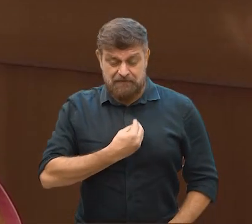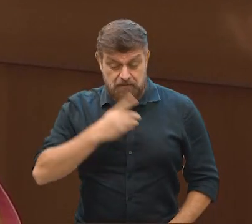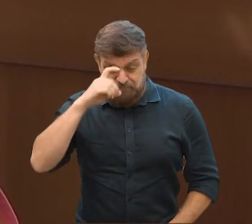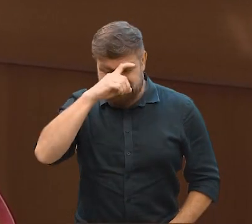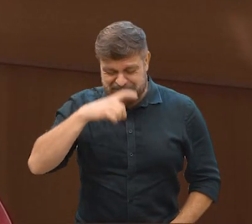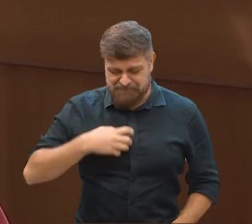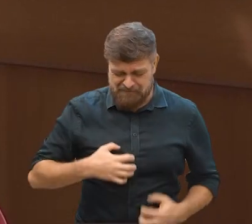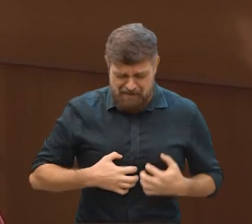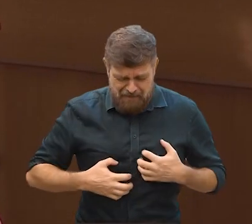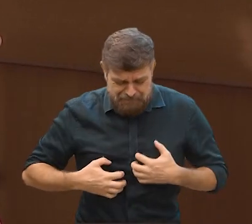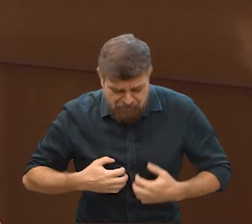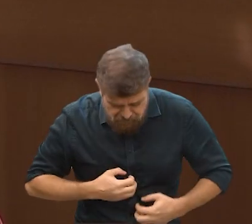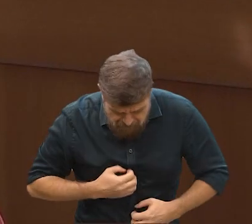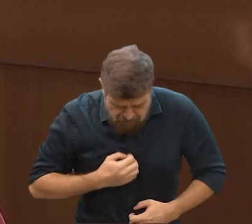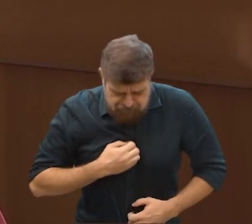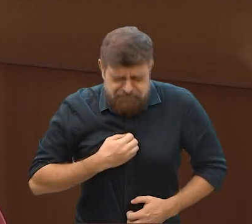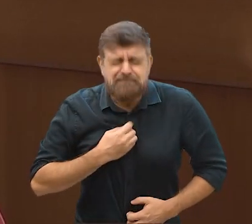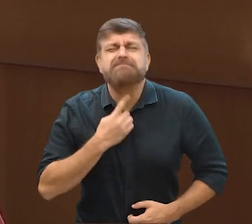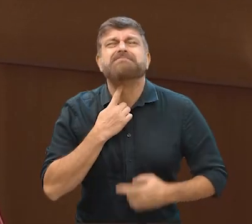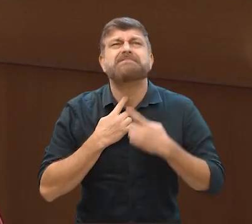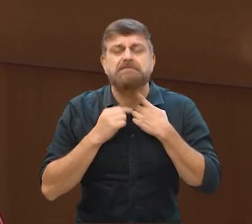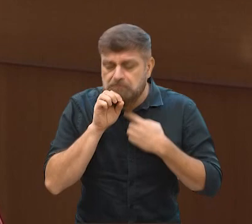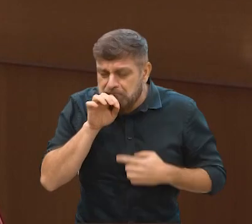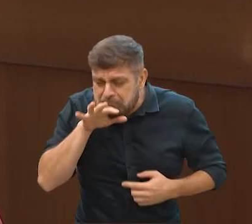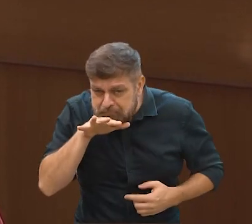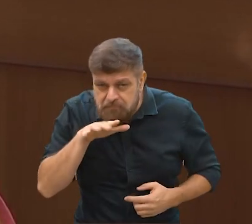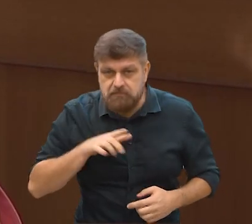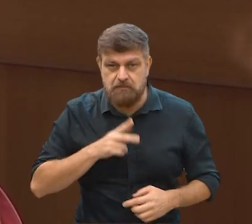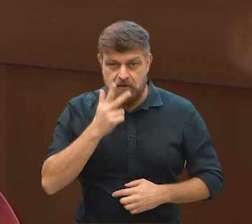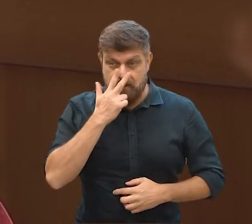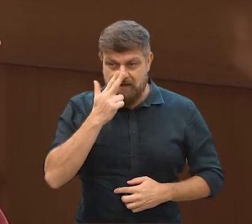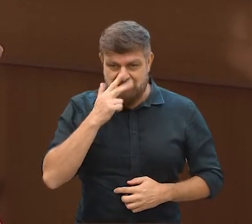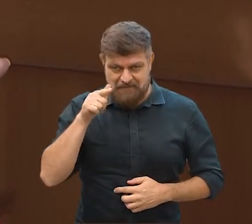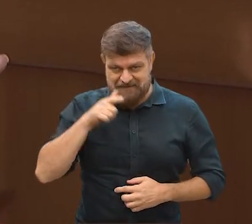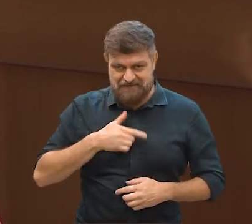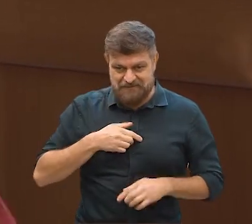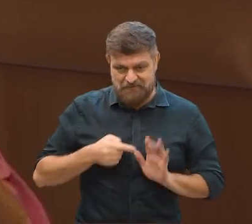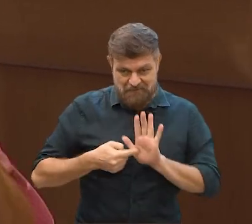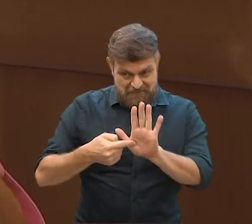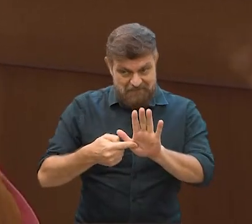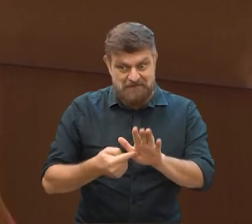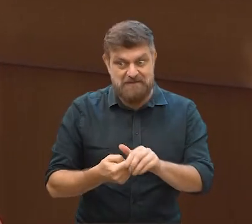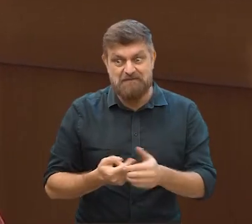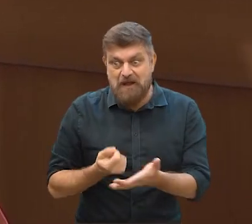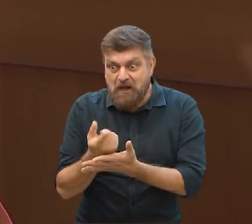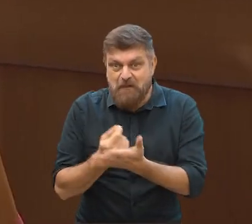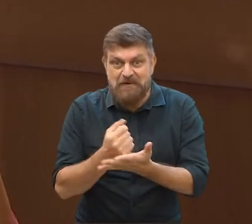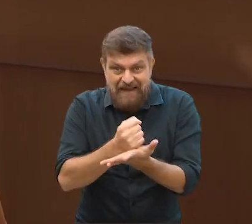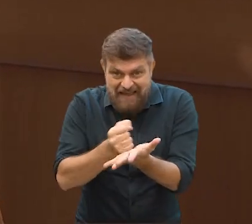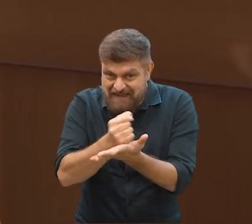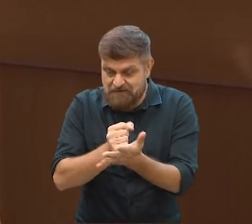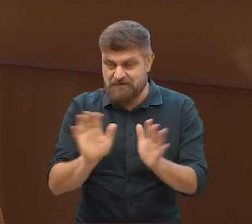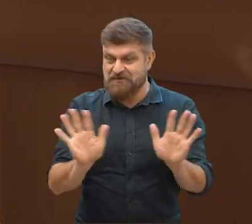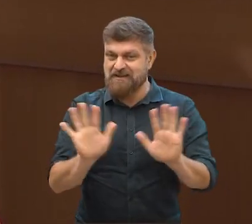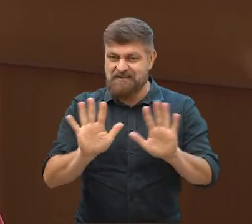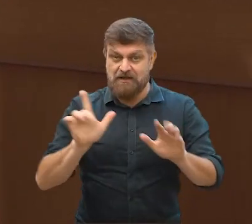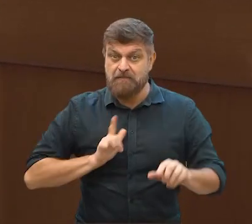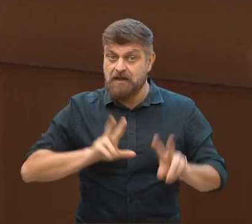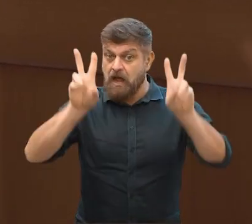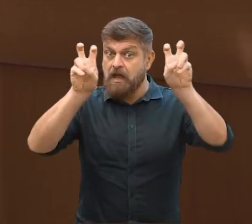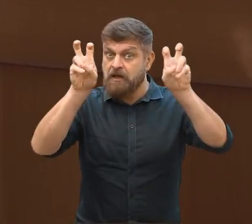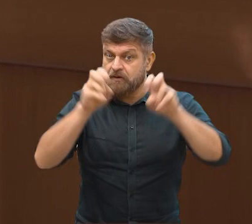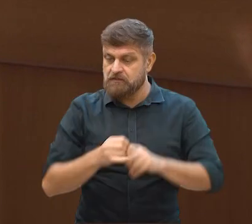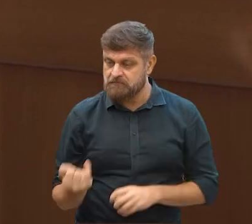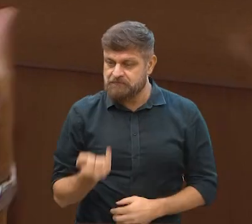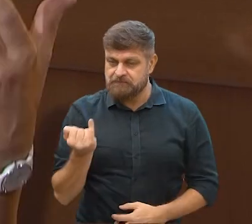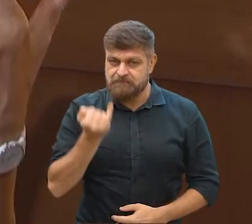Com azia, mal-estar, má digestão. Bom, parece até propaganda de remédio, mas não é. Nós vamos falar de um assunto